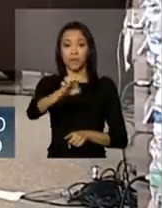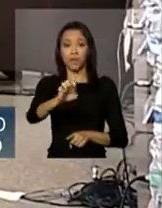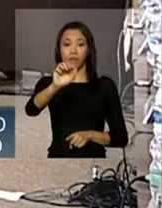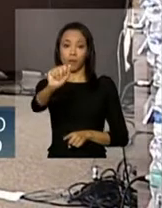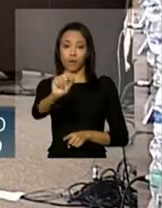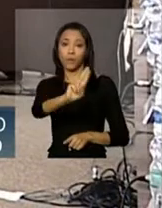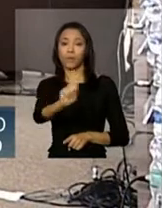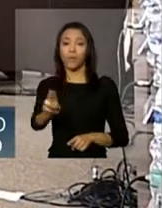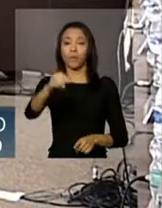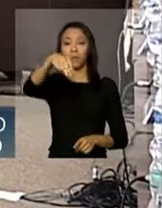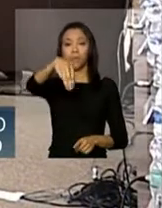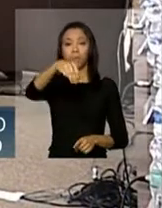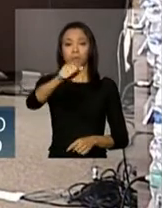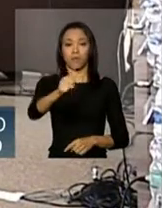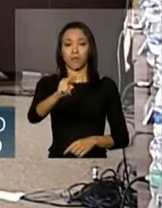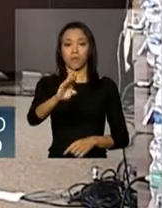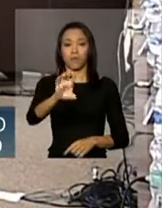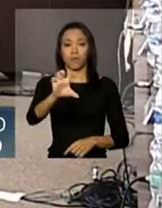Neri.